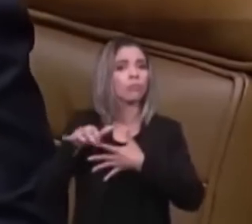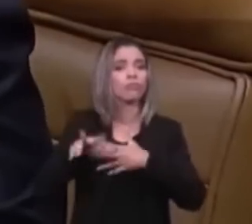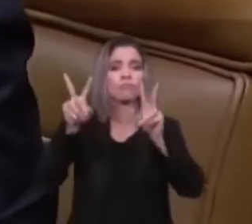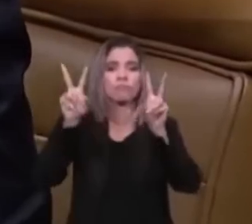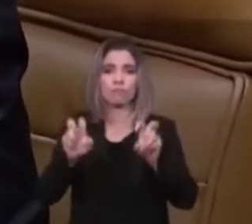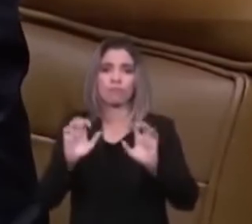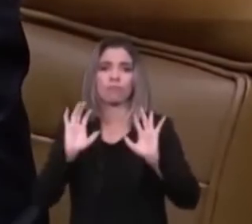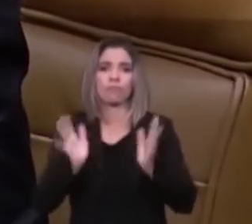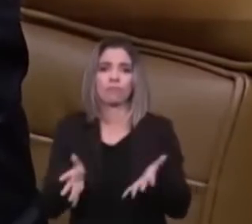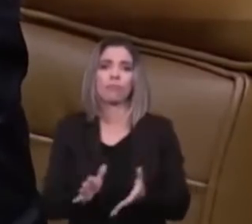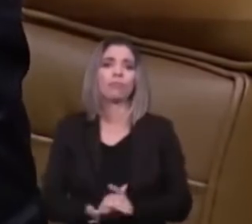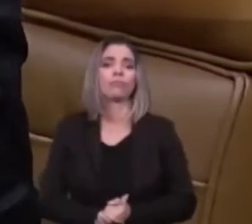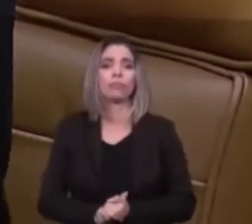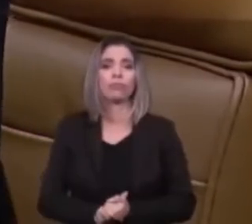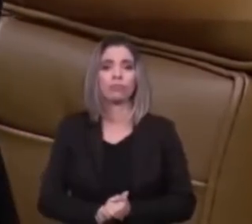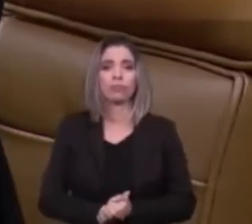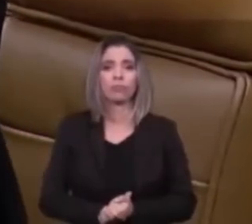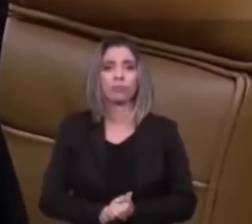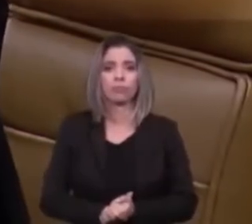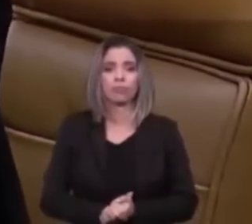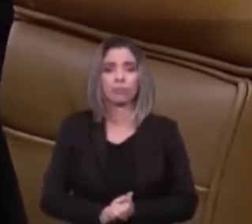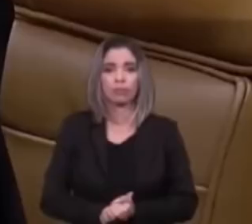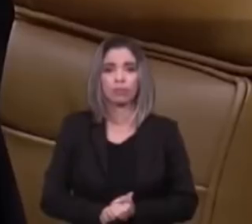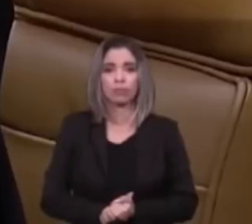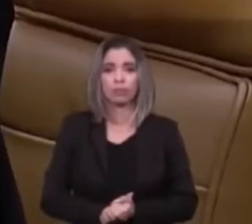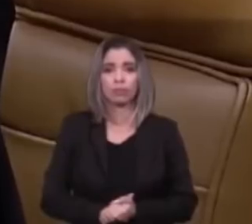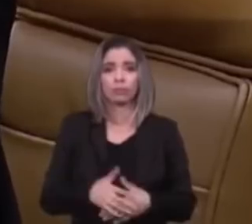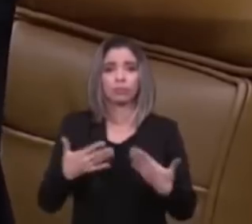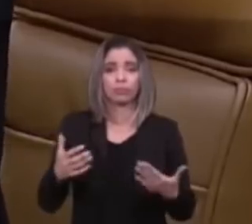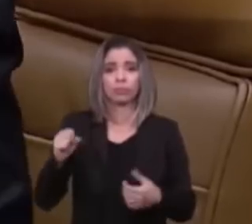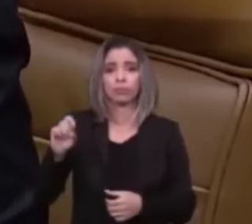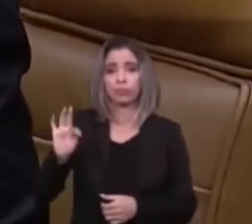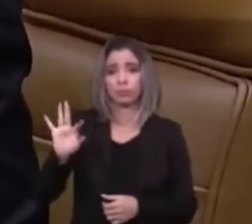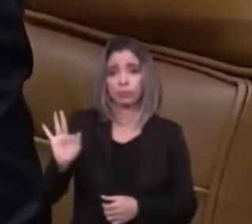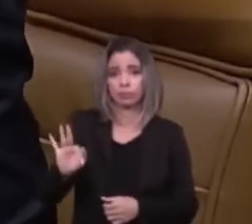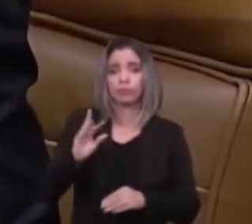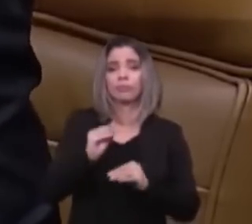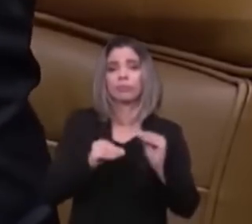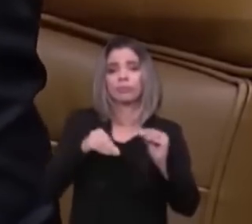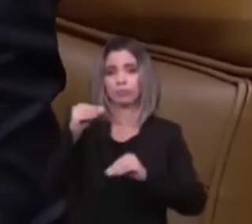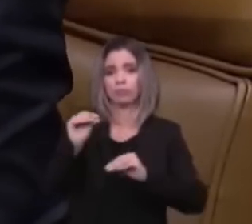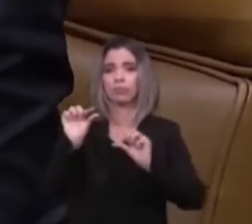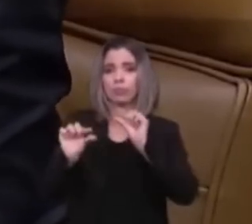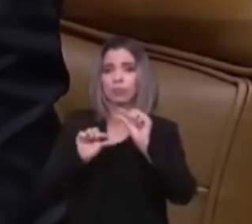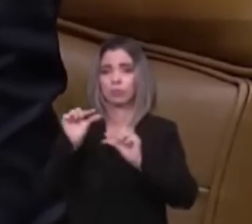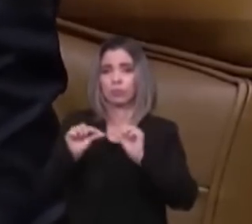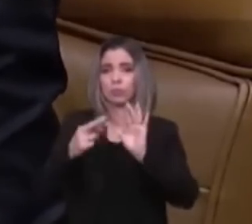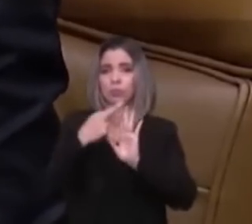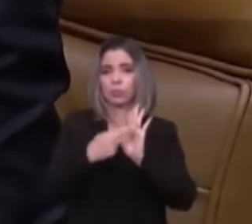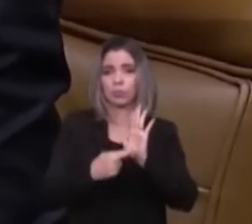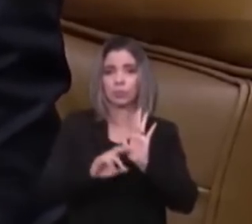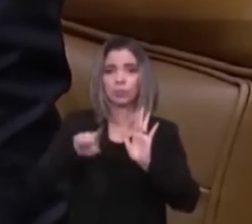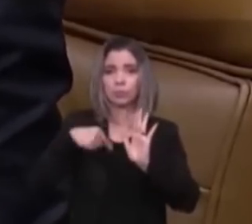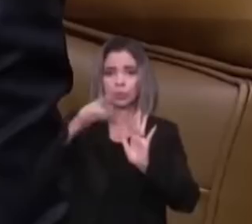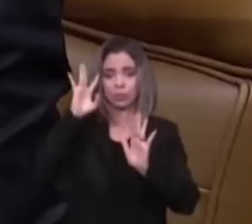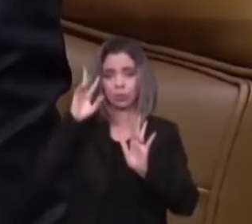matéria. Não bastasse, esse Supremo Tribunal Federal flexibilizou parte dessas diretrizes em julgamentos